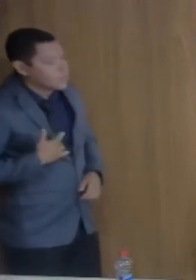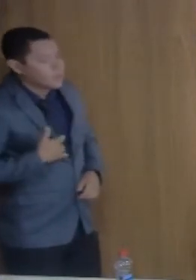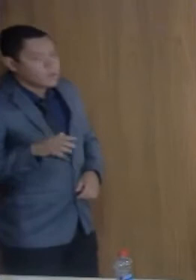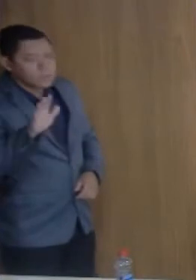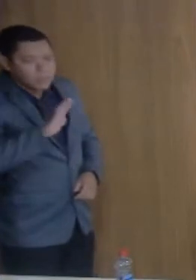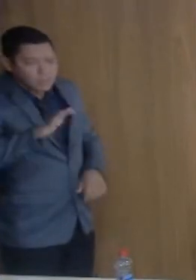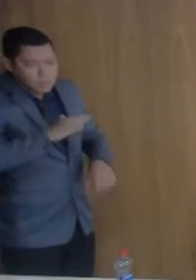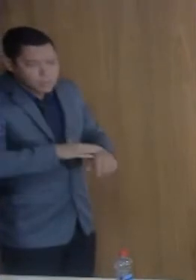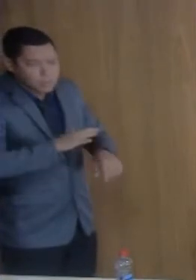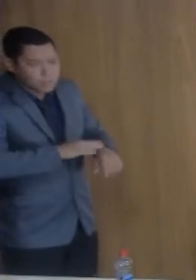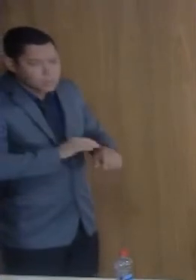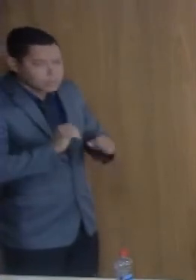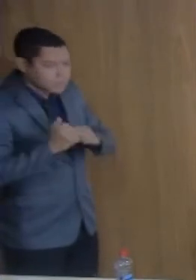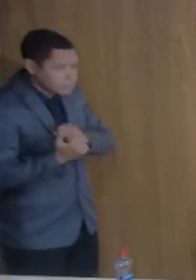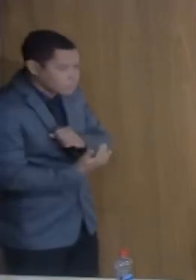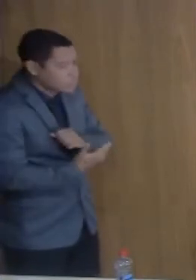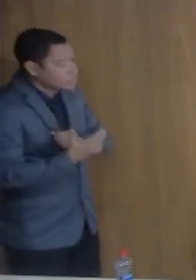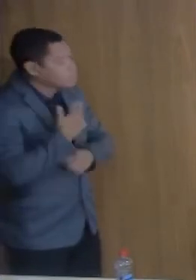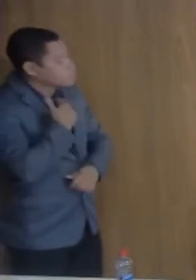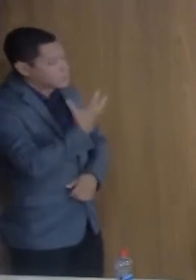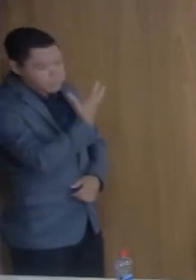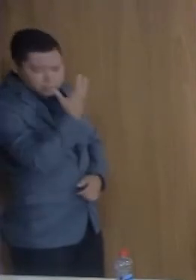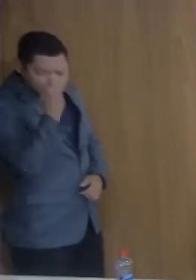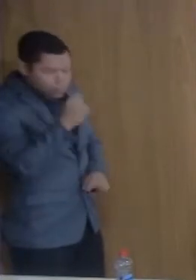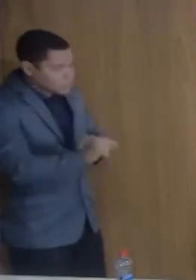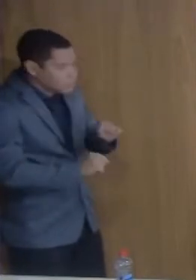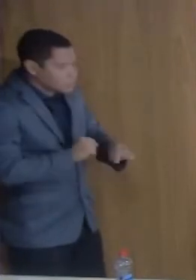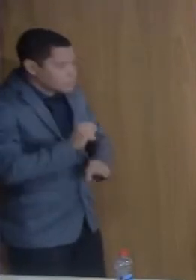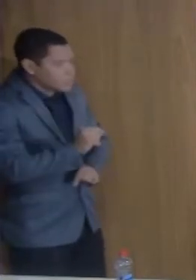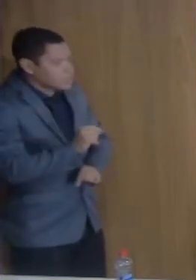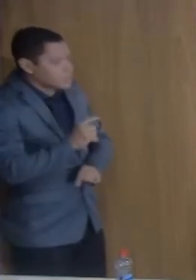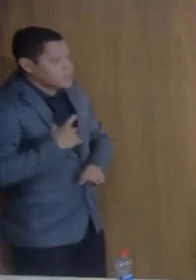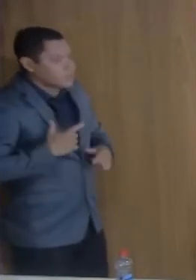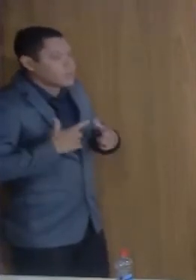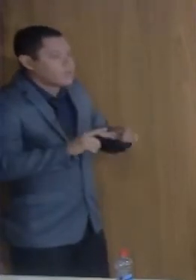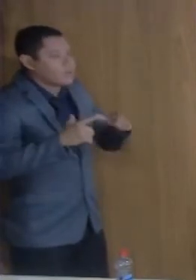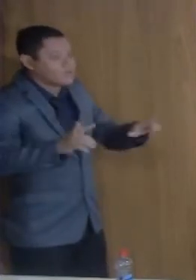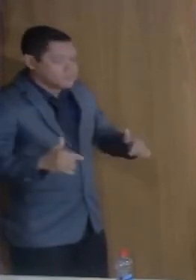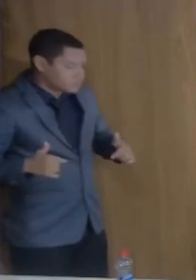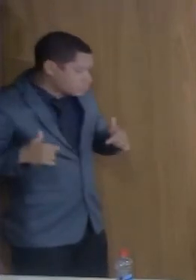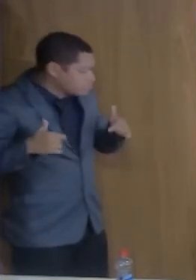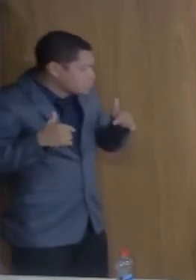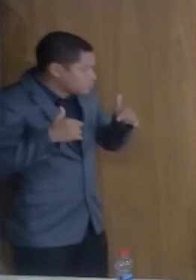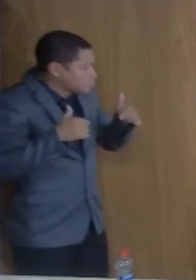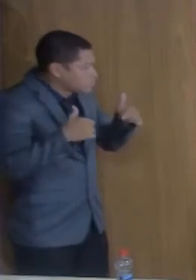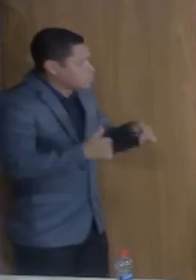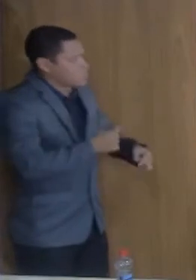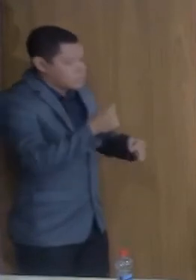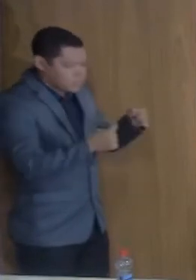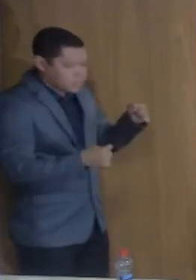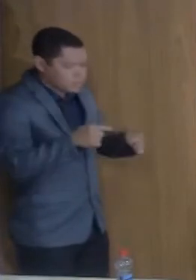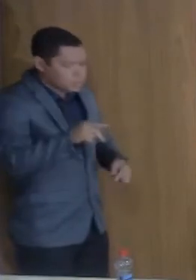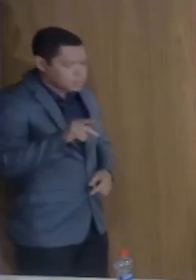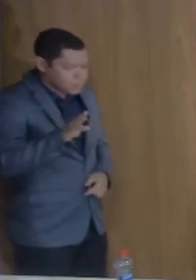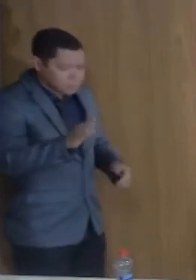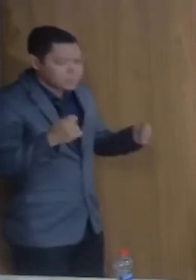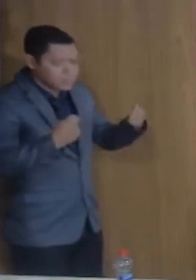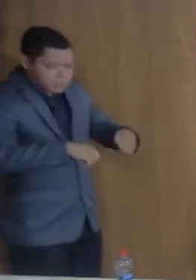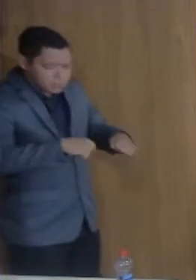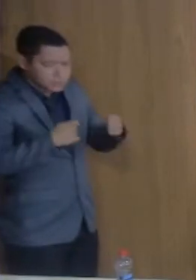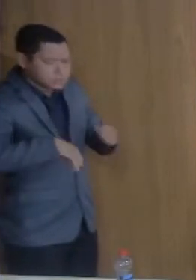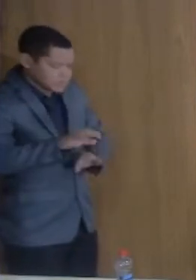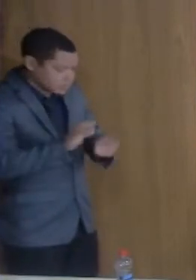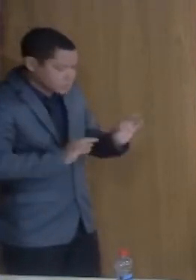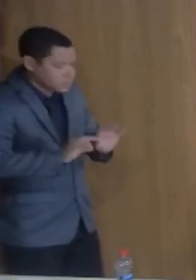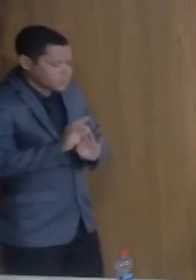pandemia, não podemos nos esquecer de todas as demais ações e políticas públicas que precisam ser